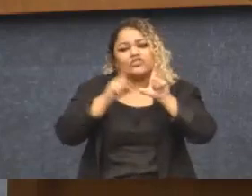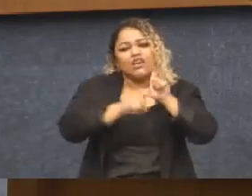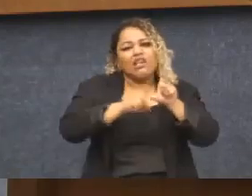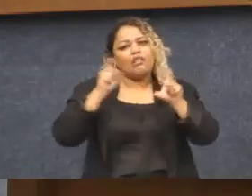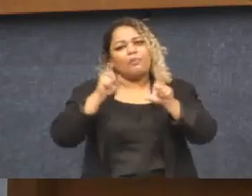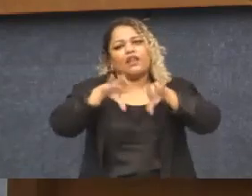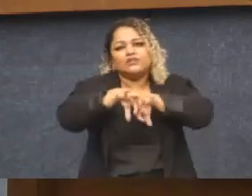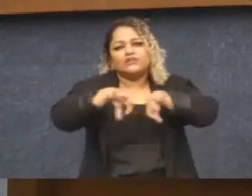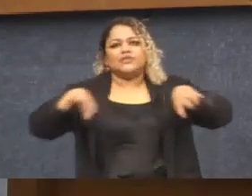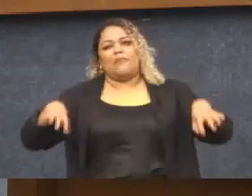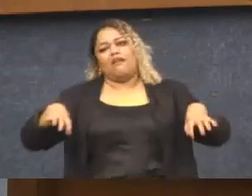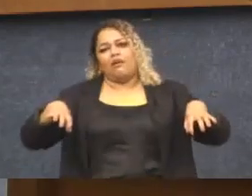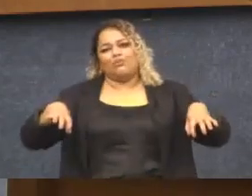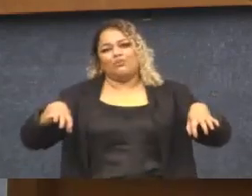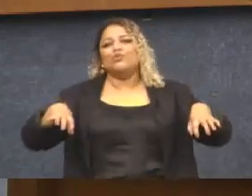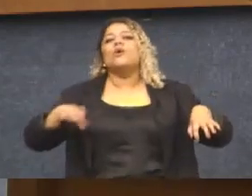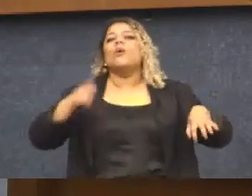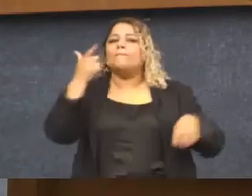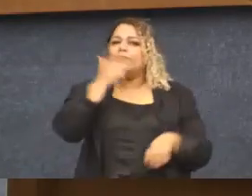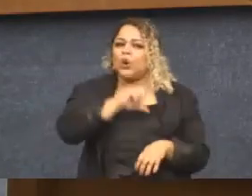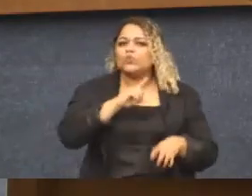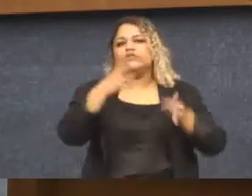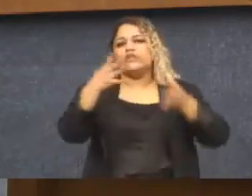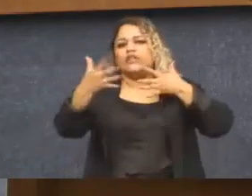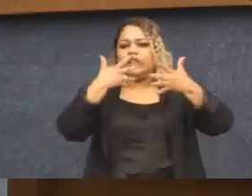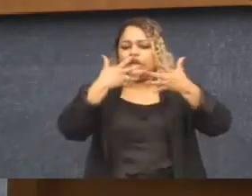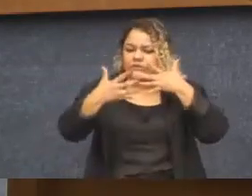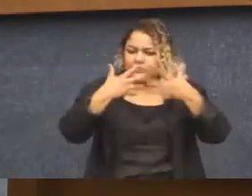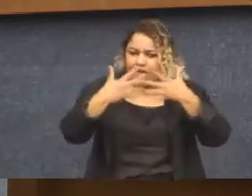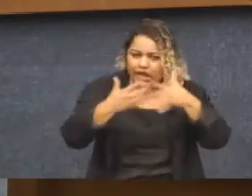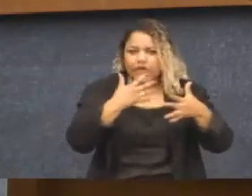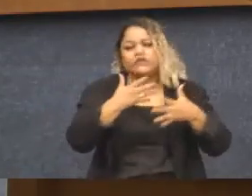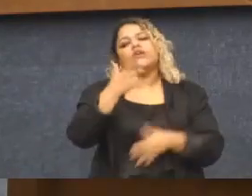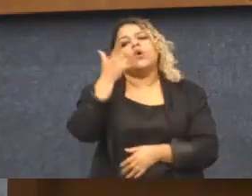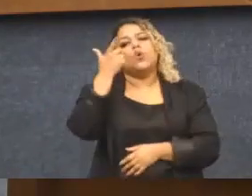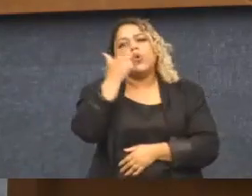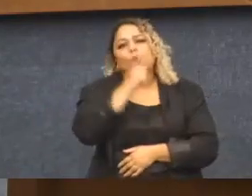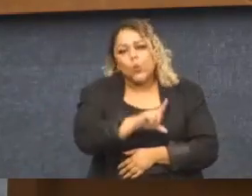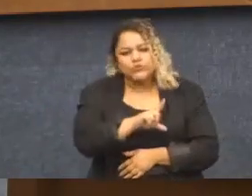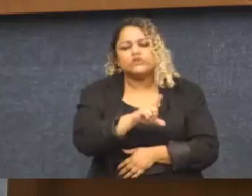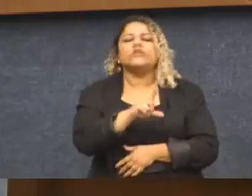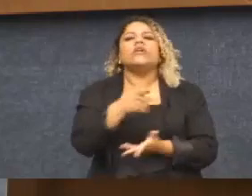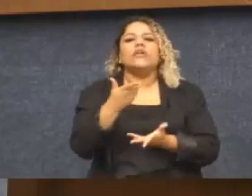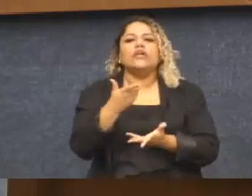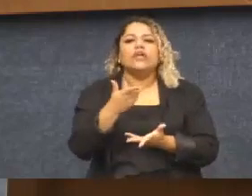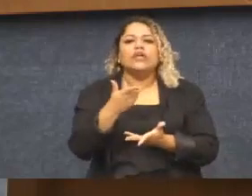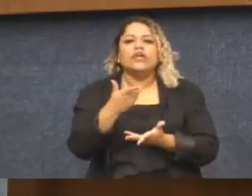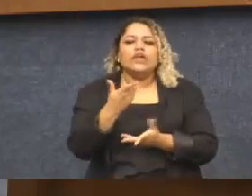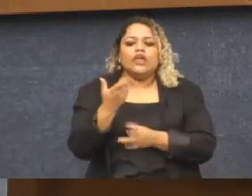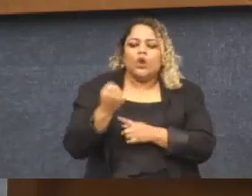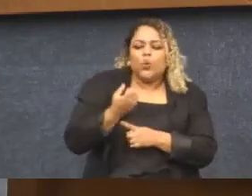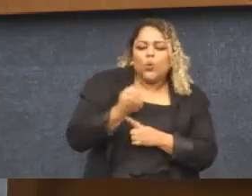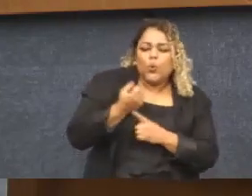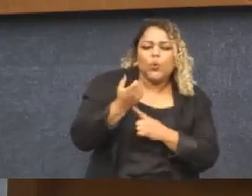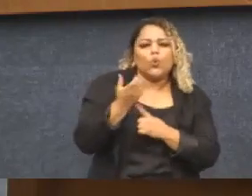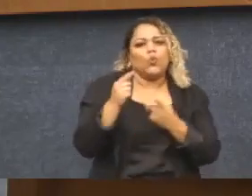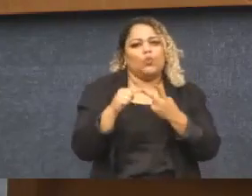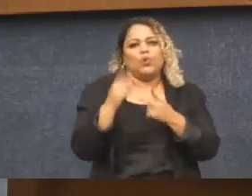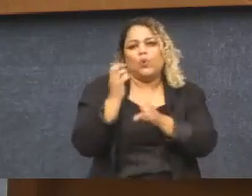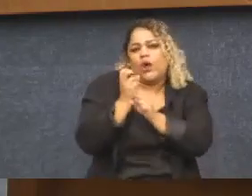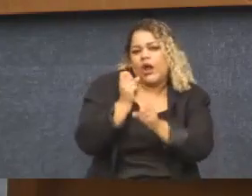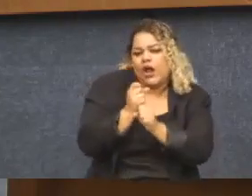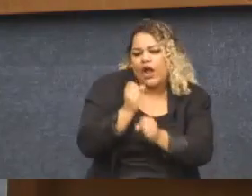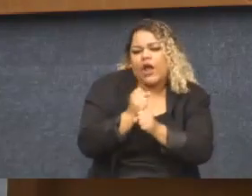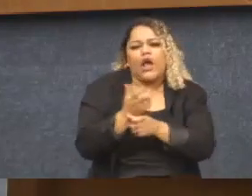independente, para aí sim a gente ter a transparência, para aí sim a gente ter os números, os cálculos, tudo que